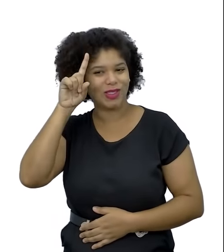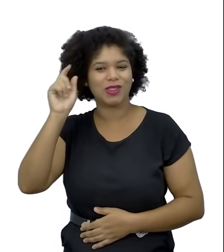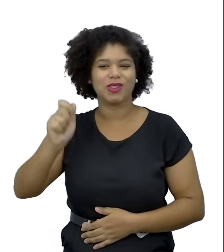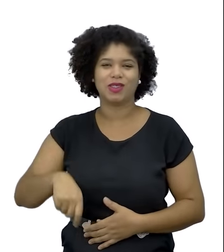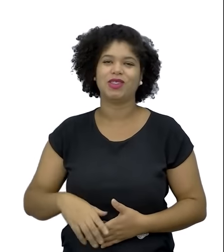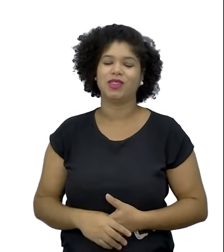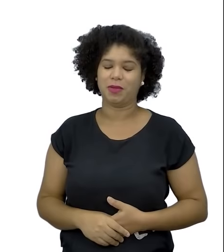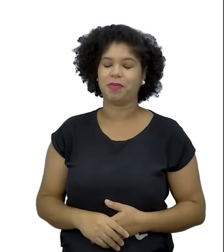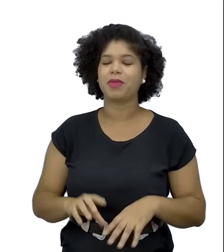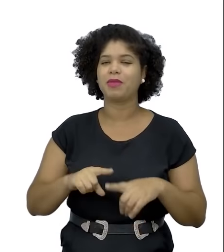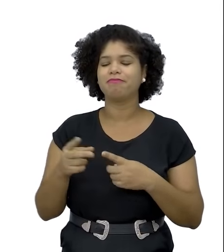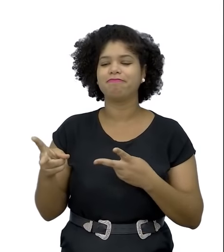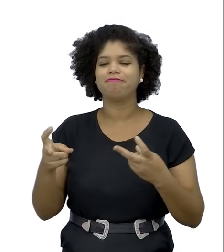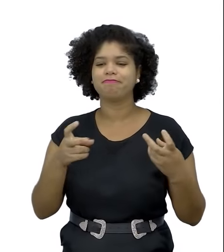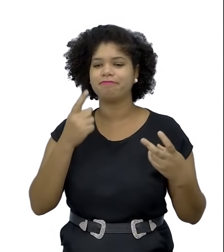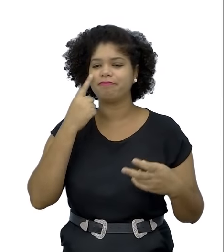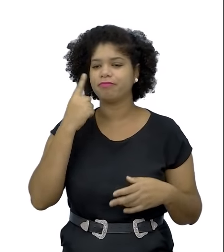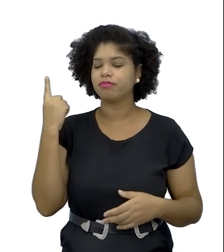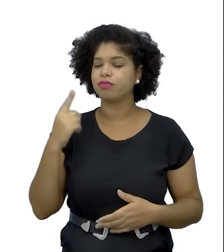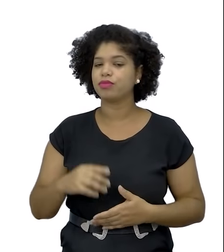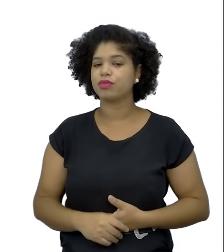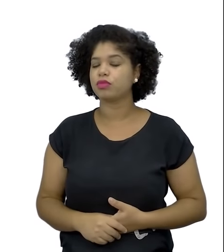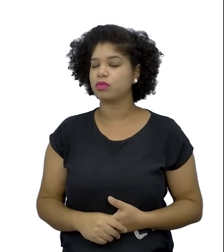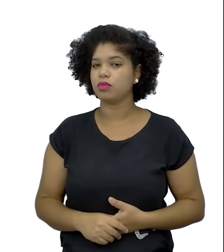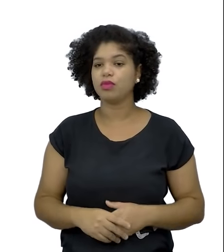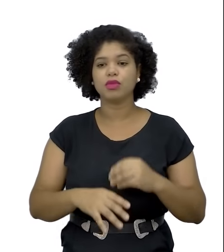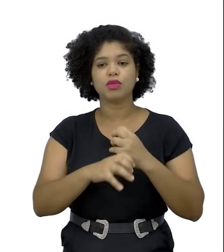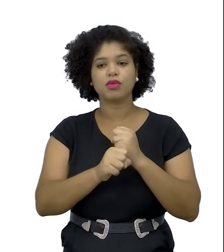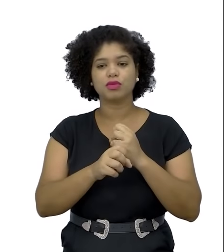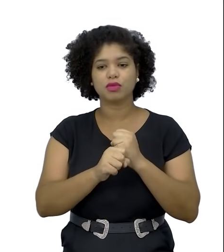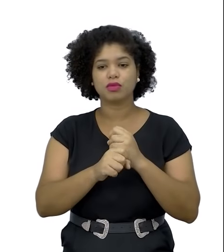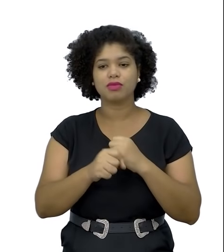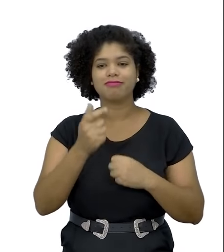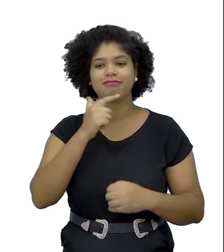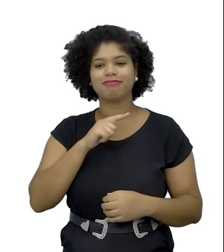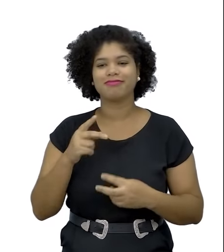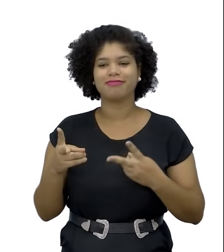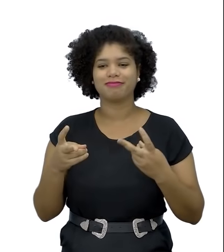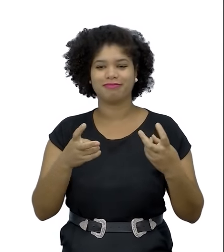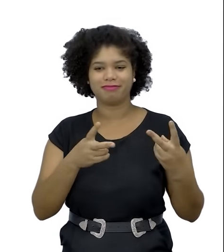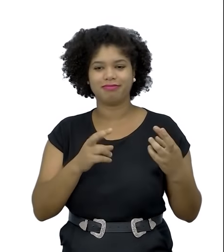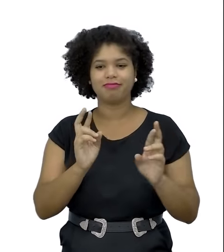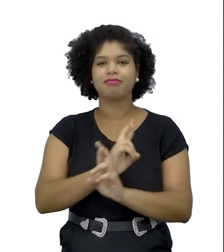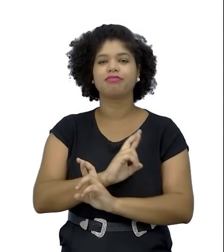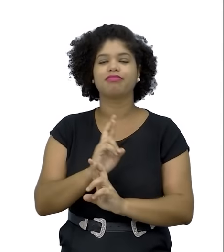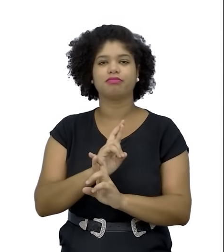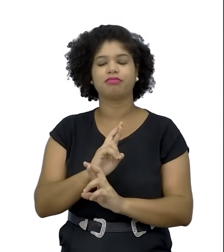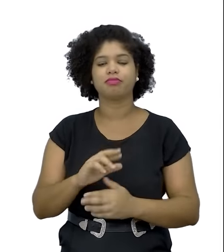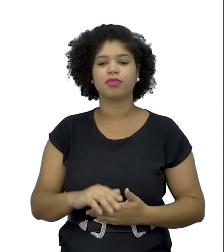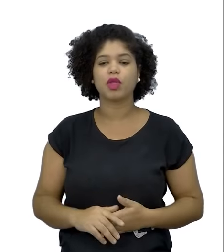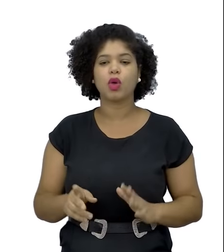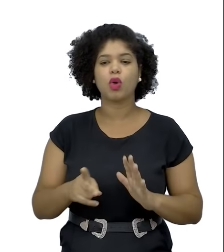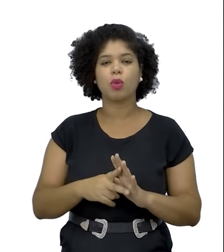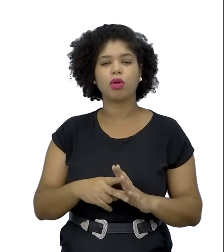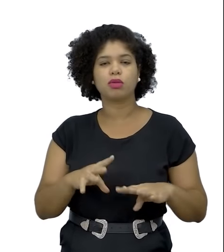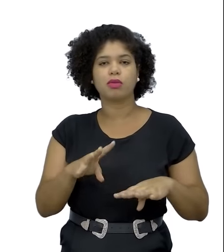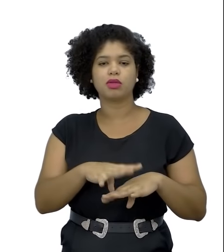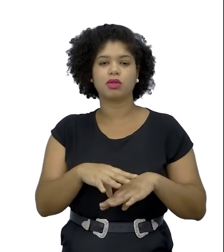seja, olhando para esse esquema, é a matemática do mundo real em consonância com a